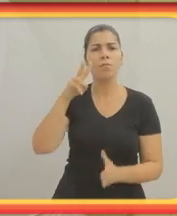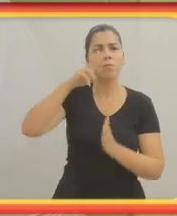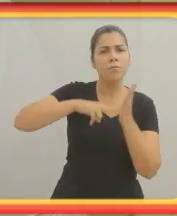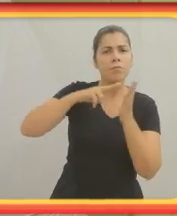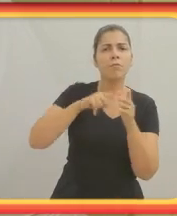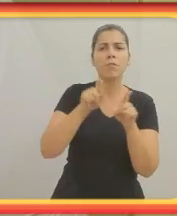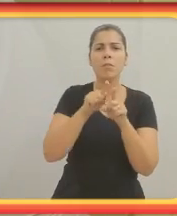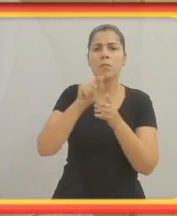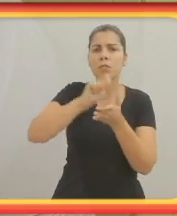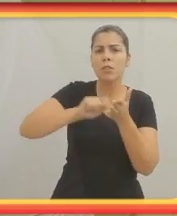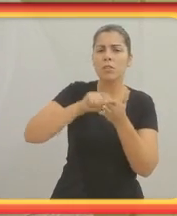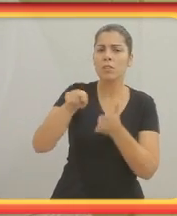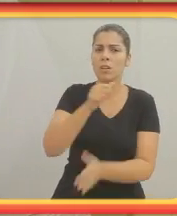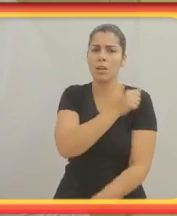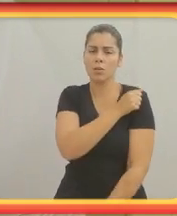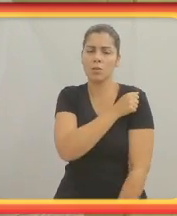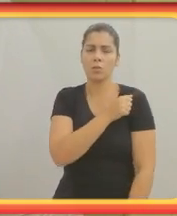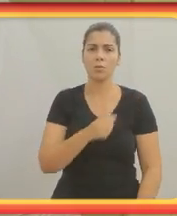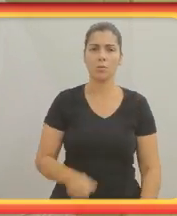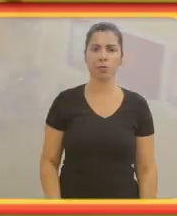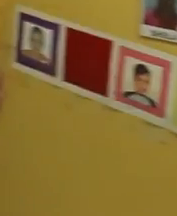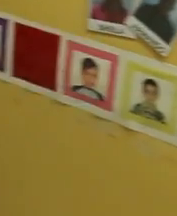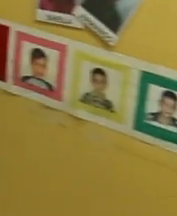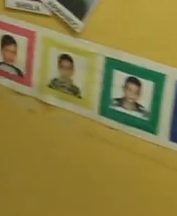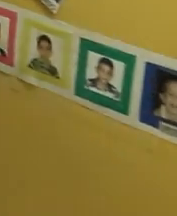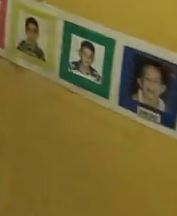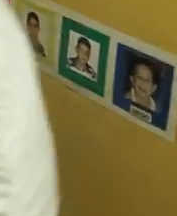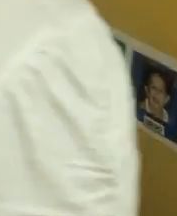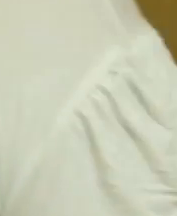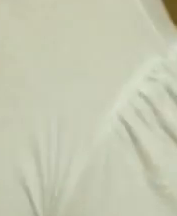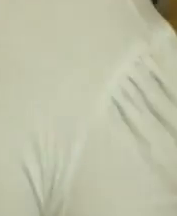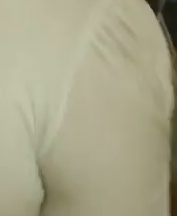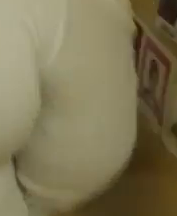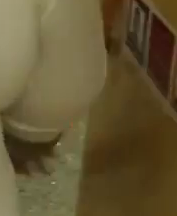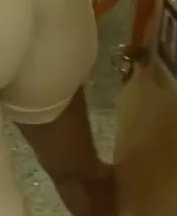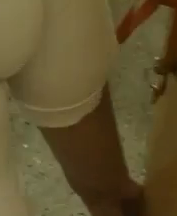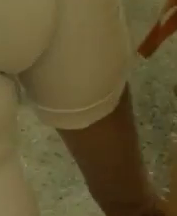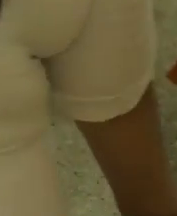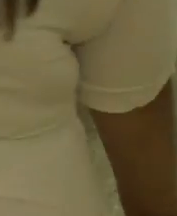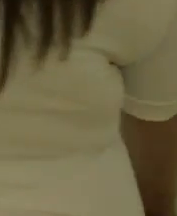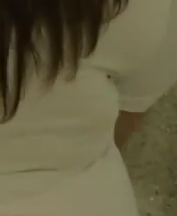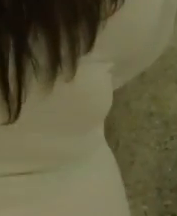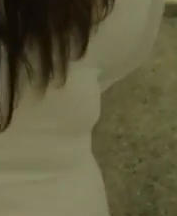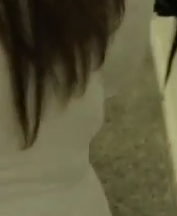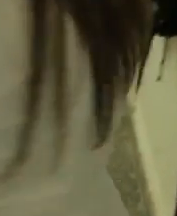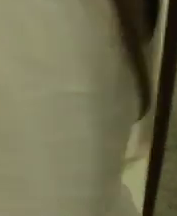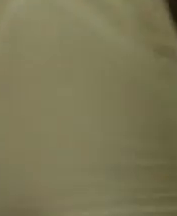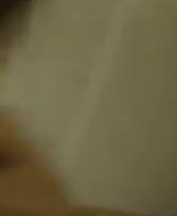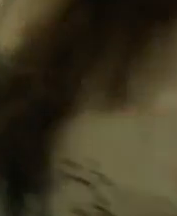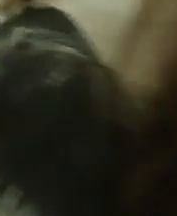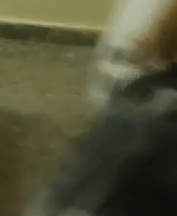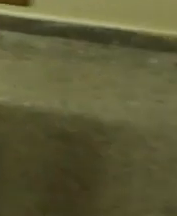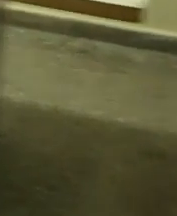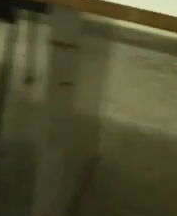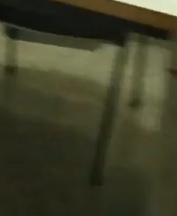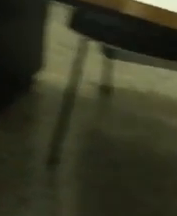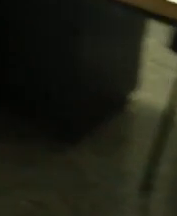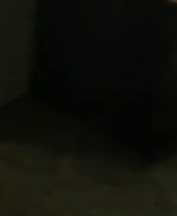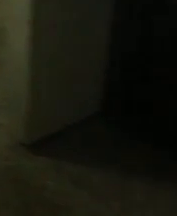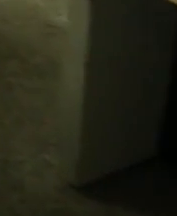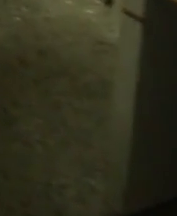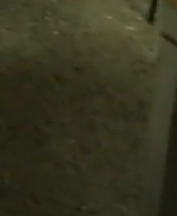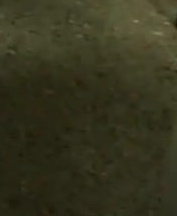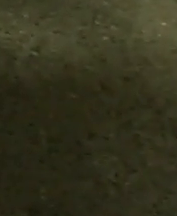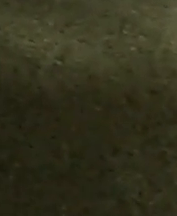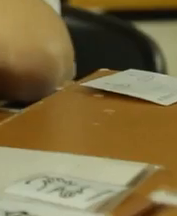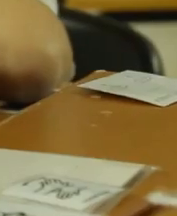fônico-analítico-sintético. Vamos ver a leitura e também a escrita com este aluno. Laude entra em uma sala de aula. Mulher sentada a uma mesa à frente